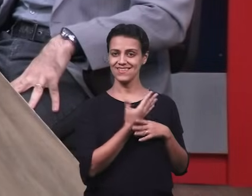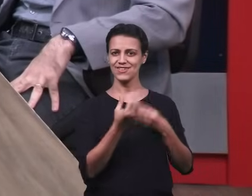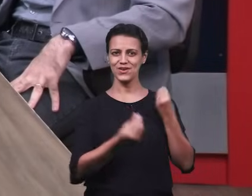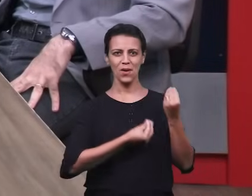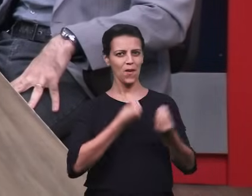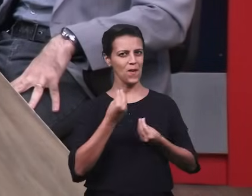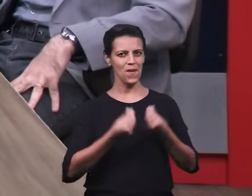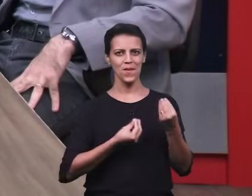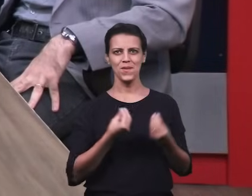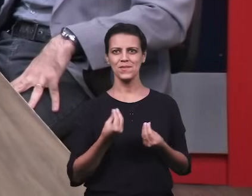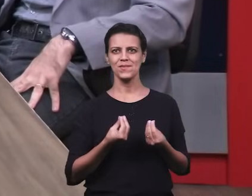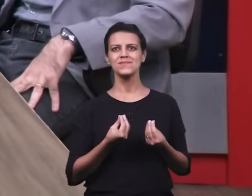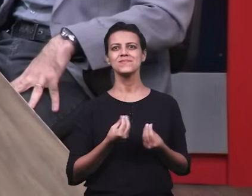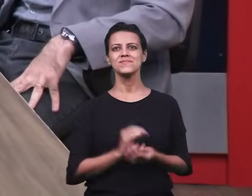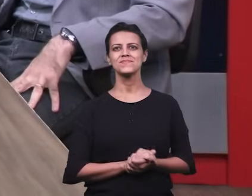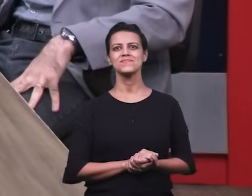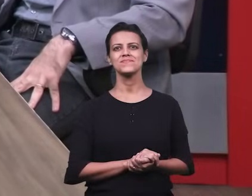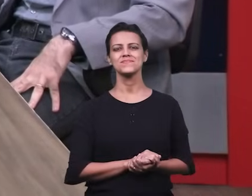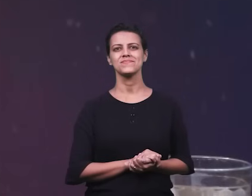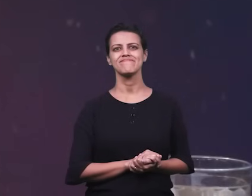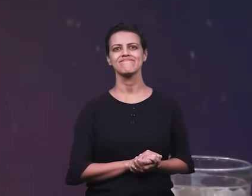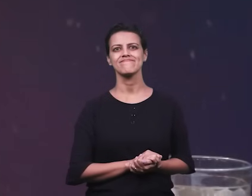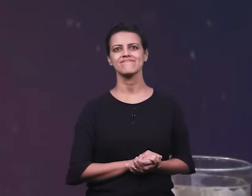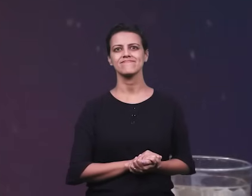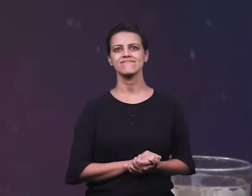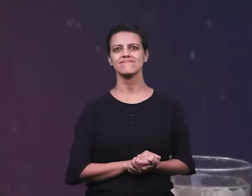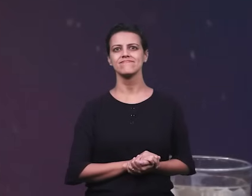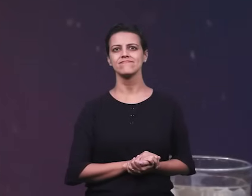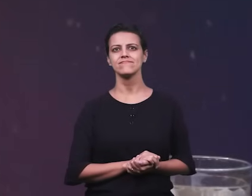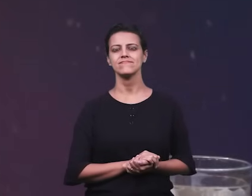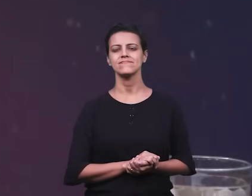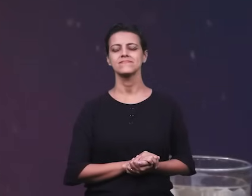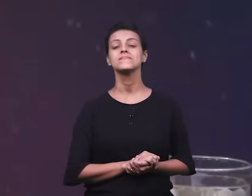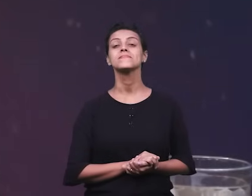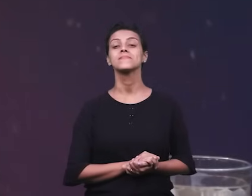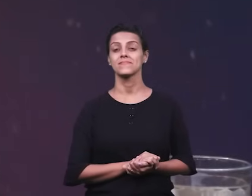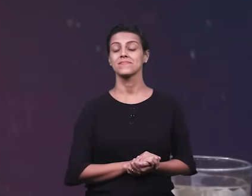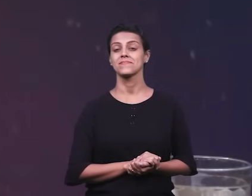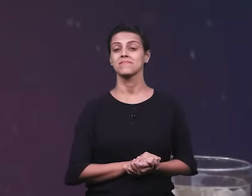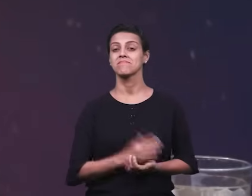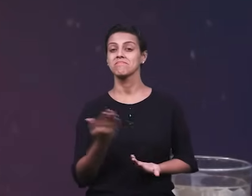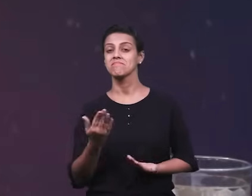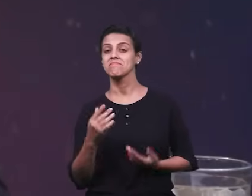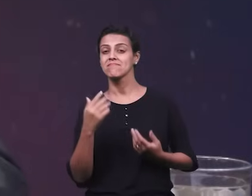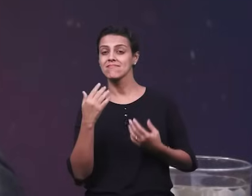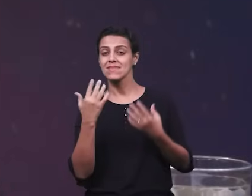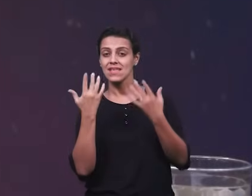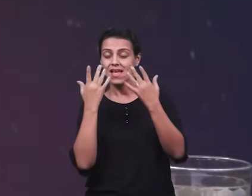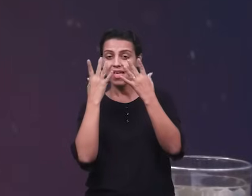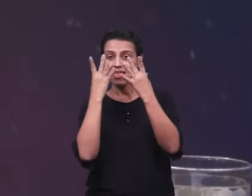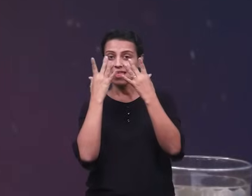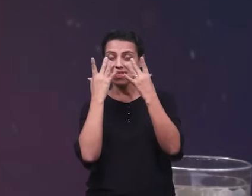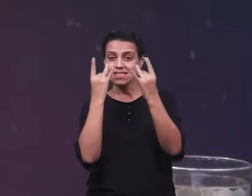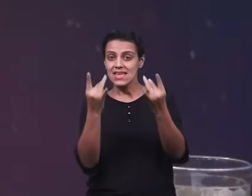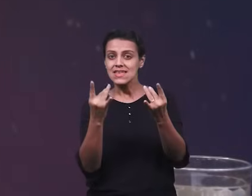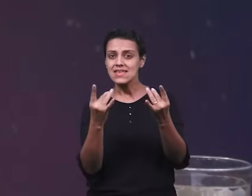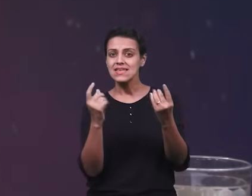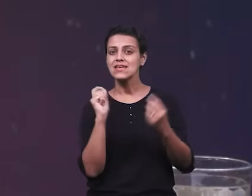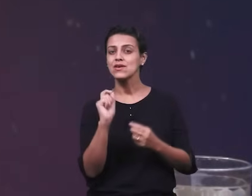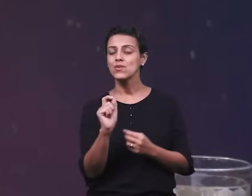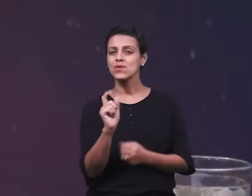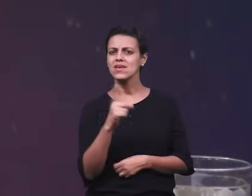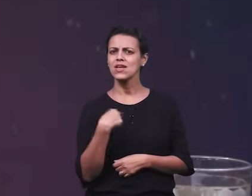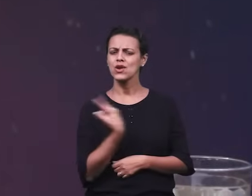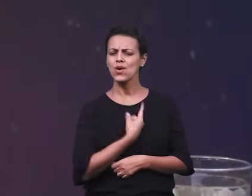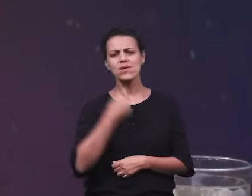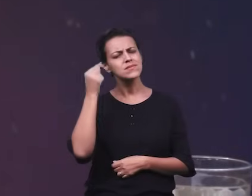dos sentidos que nós mencionamos aqui já na introdução. É interessante observarmos sempre que, como corpo vivo que